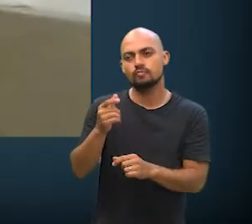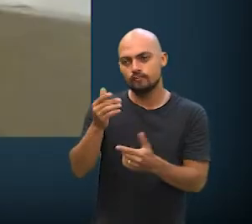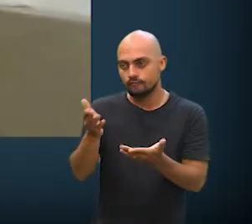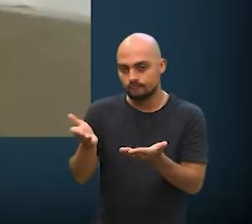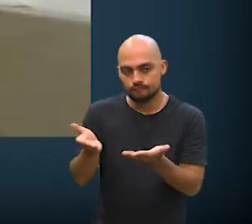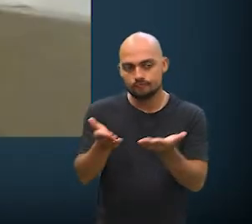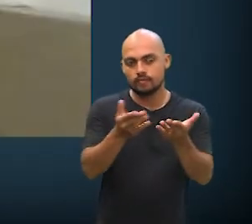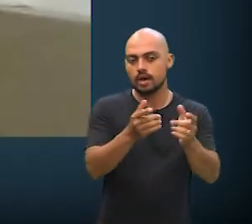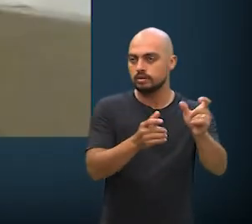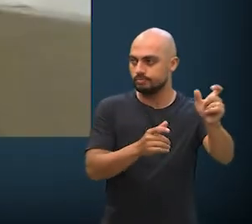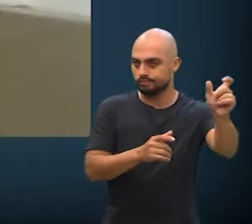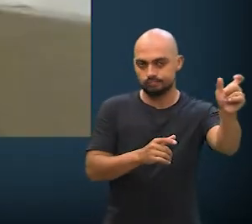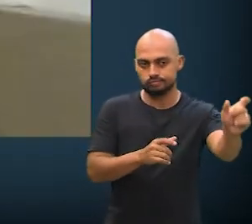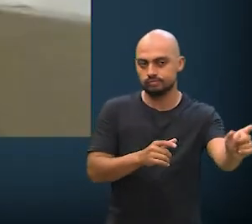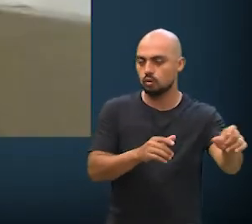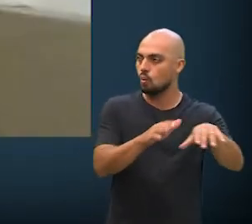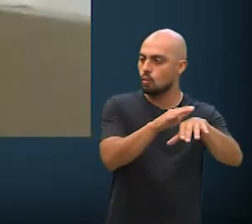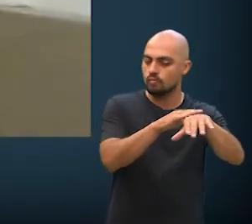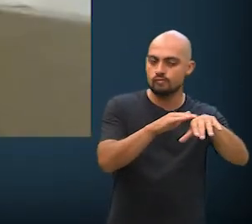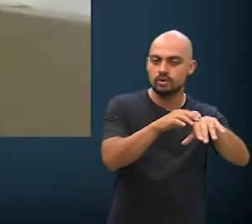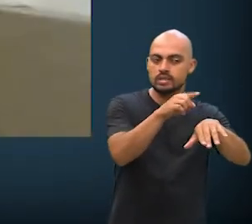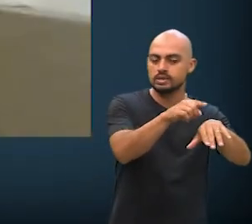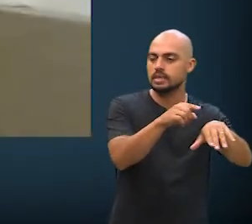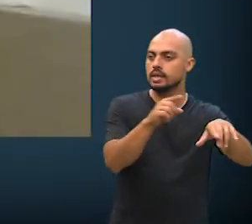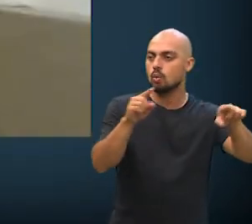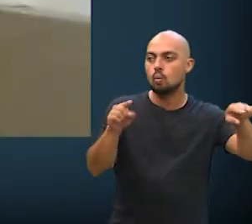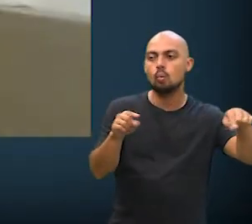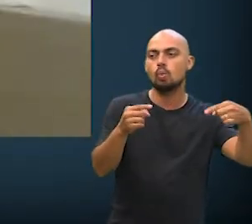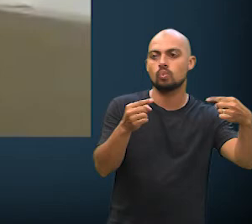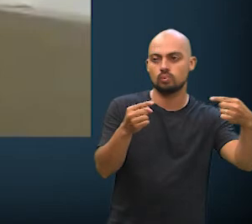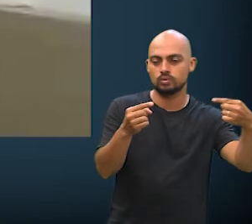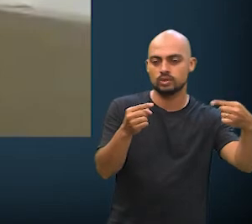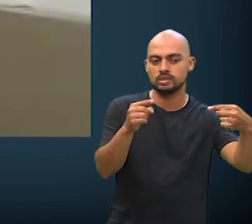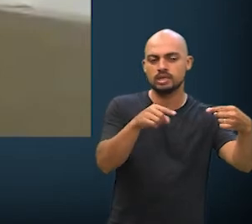área, concorrentes, possíveis clientes, ajuda esse